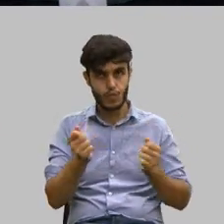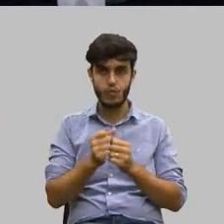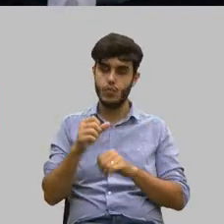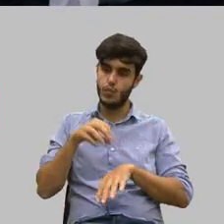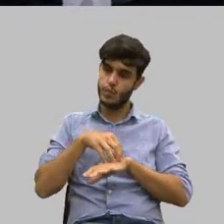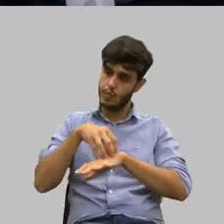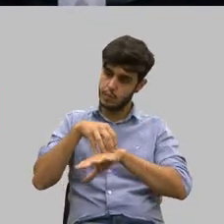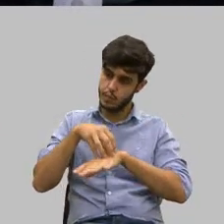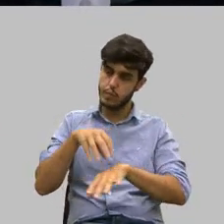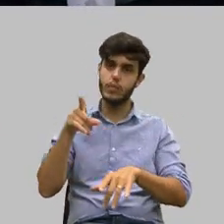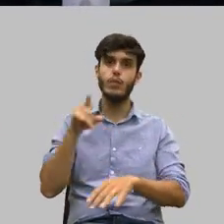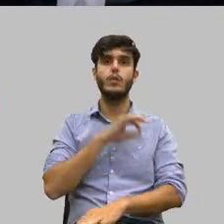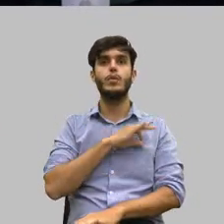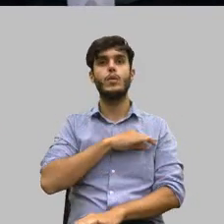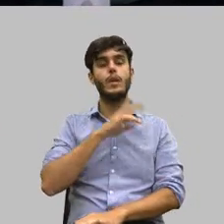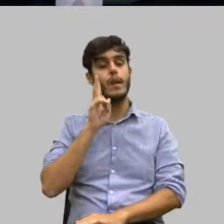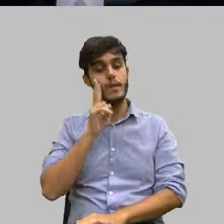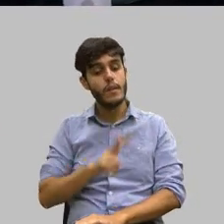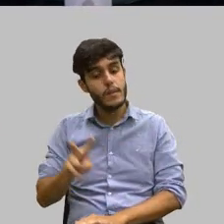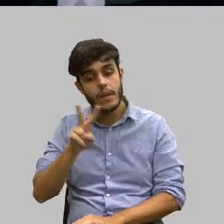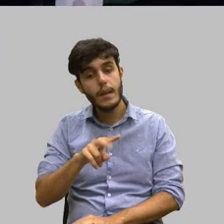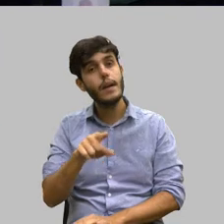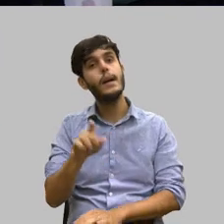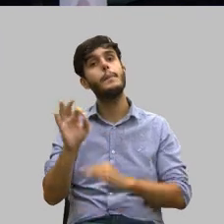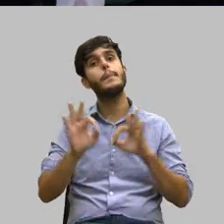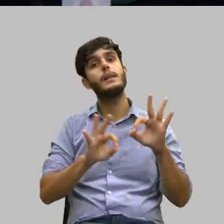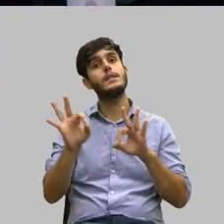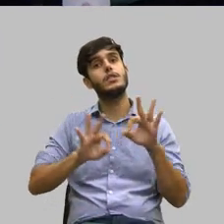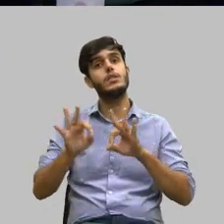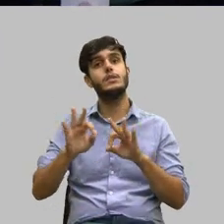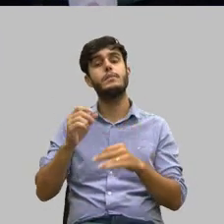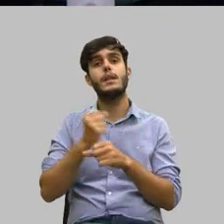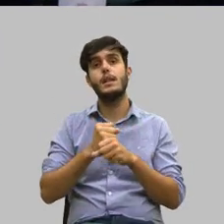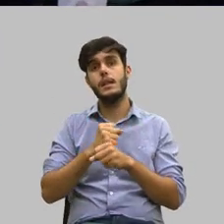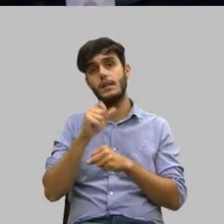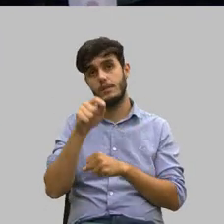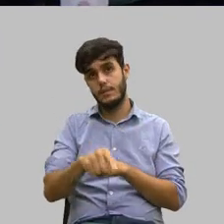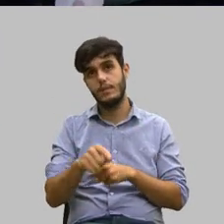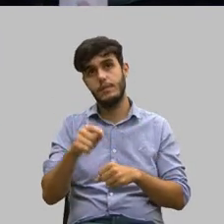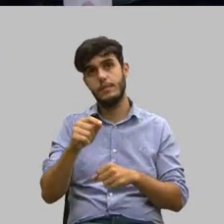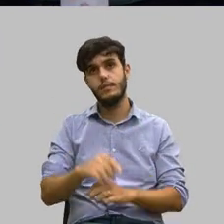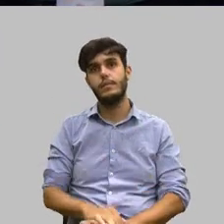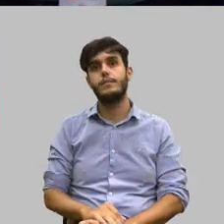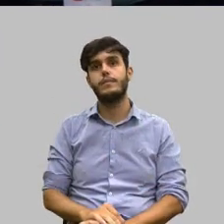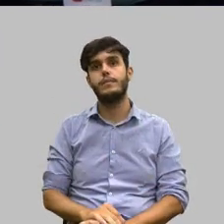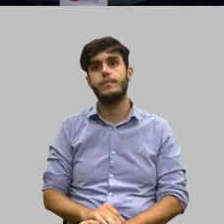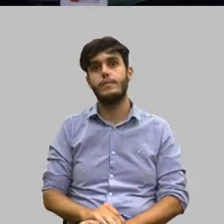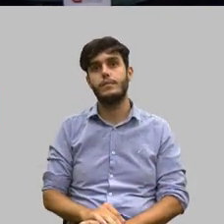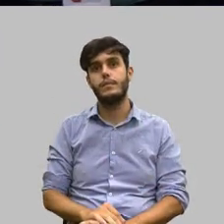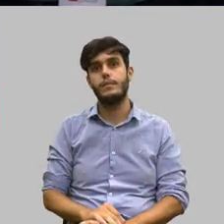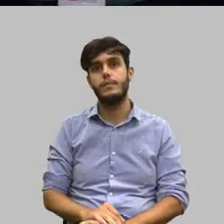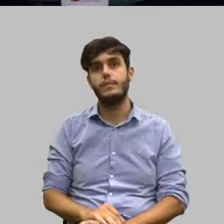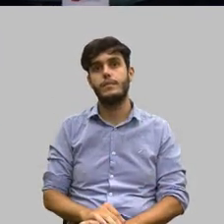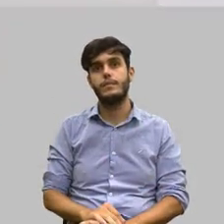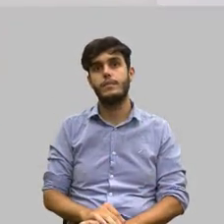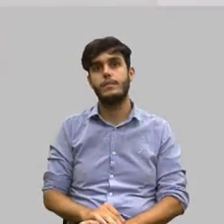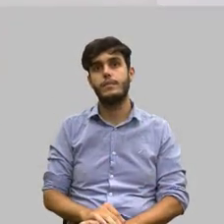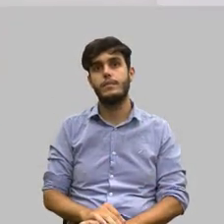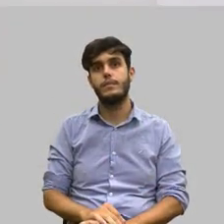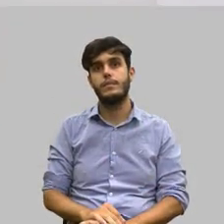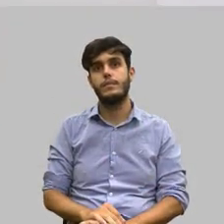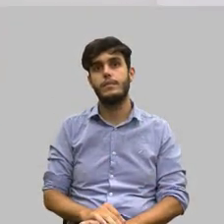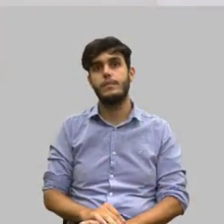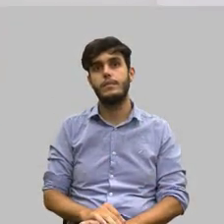militares para fazer atenção então é um planejamento anual A esse respeito respondido eh o senhor poderia nos dar